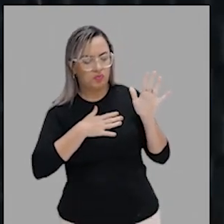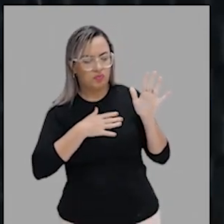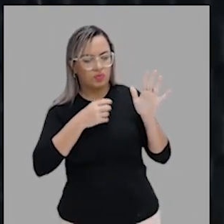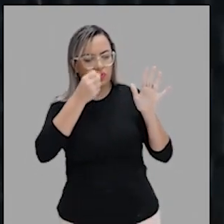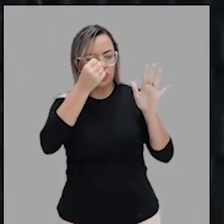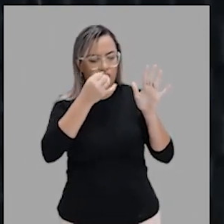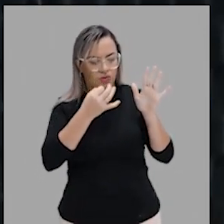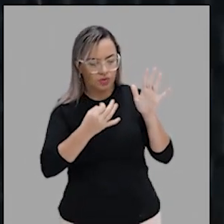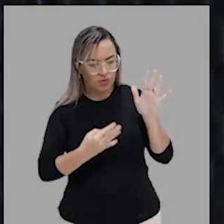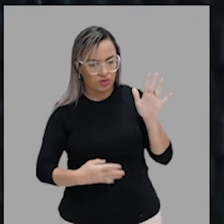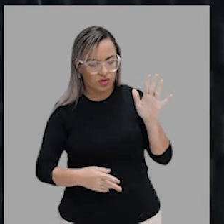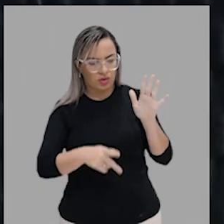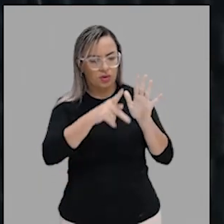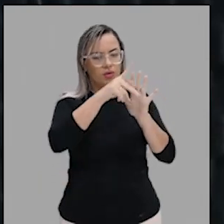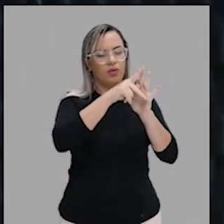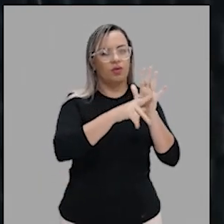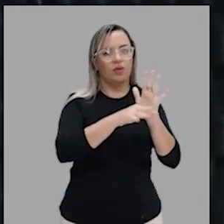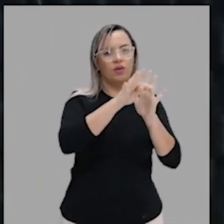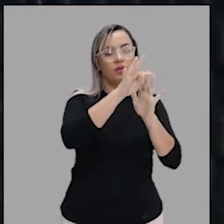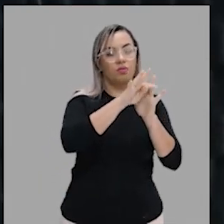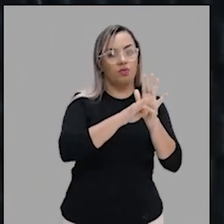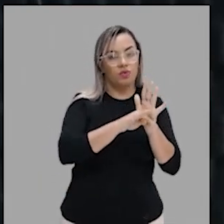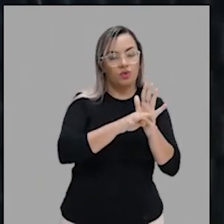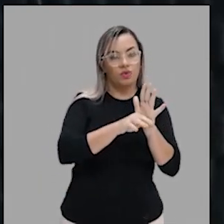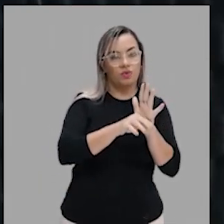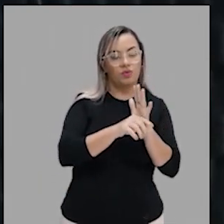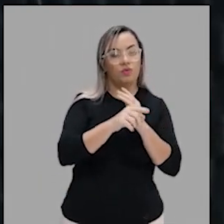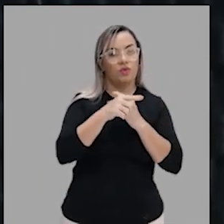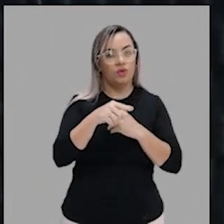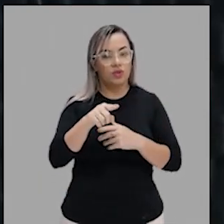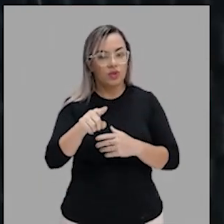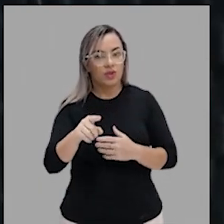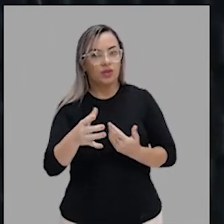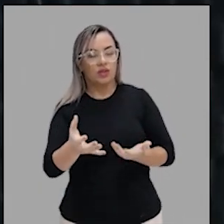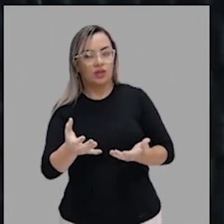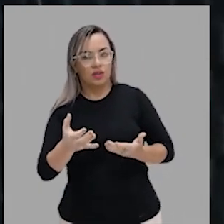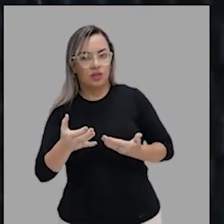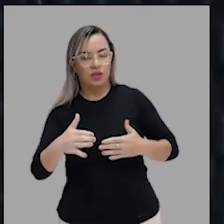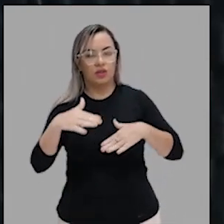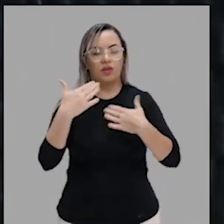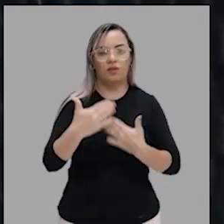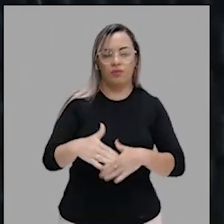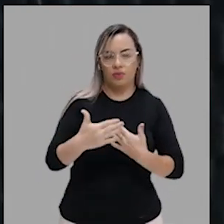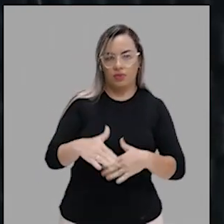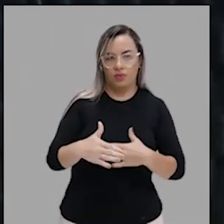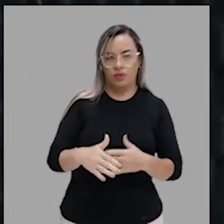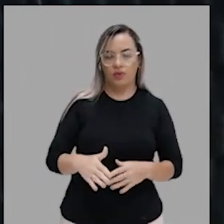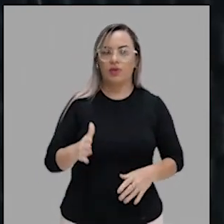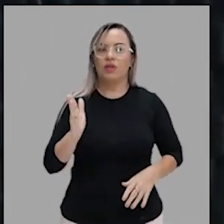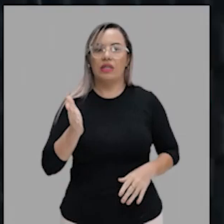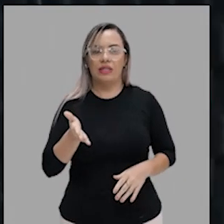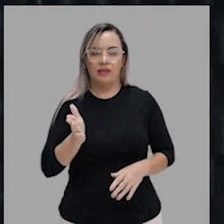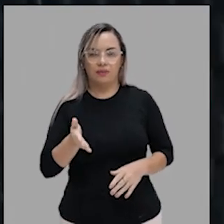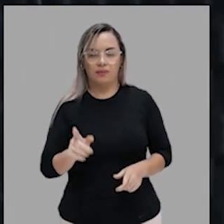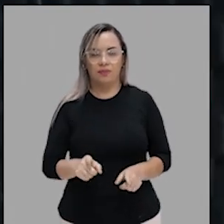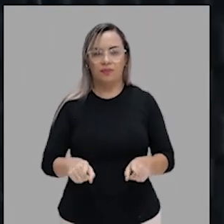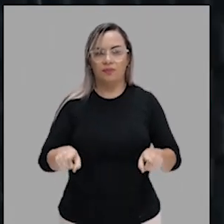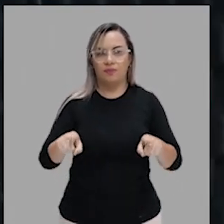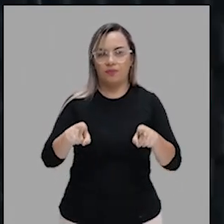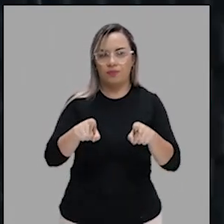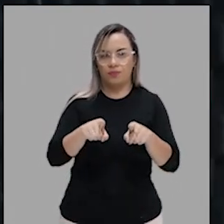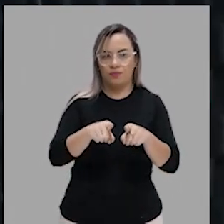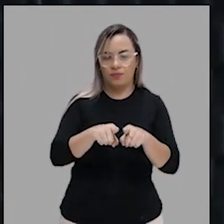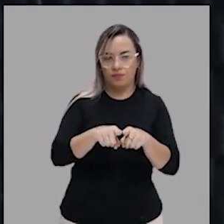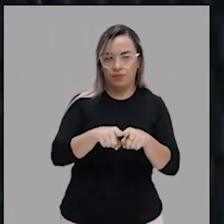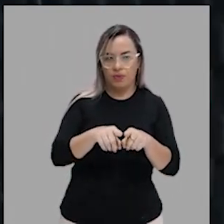Você é candidato a uma vaga na universidade, você vai prestar vestibular e aí você já vai também se familiarizando